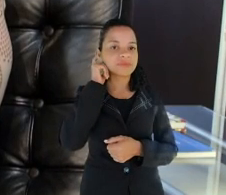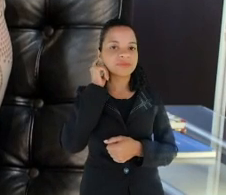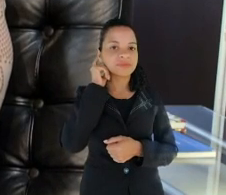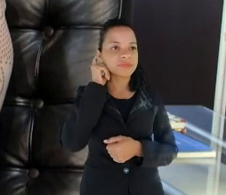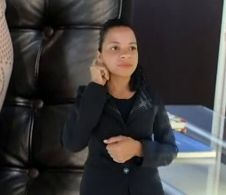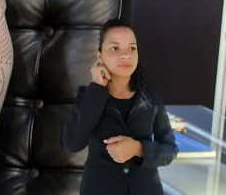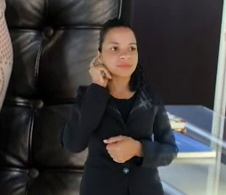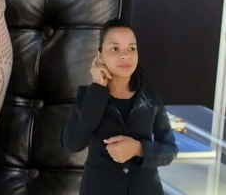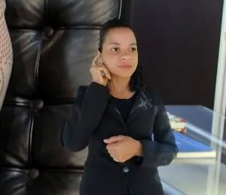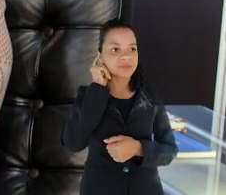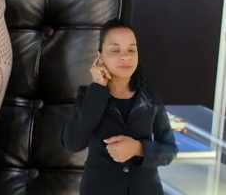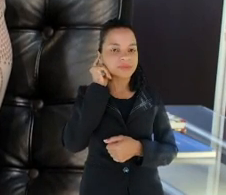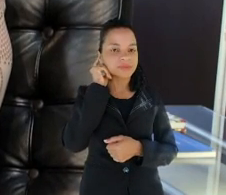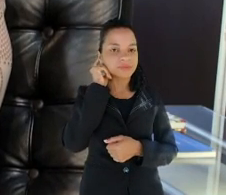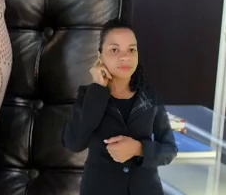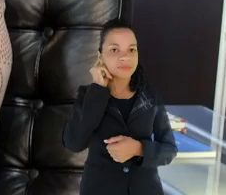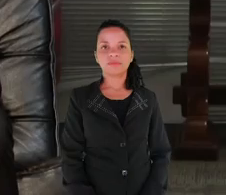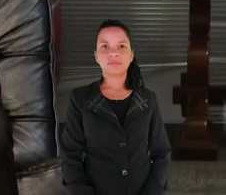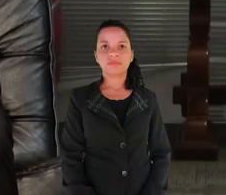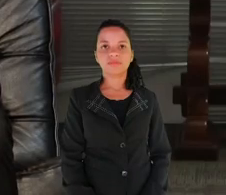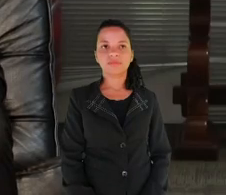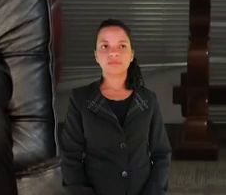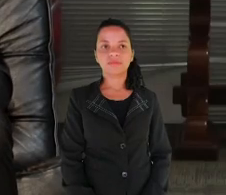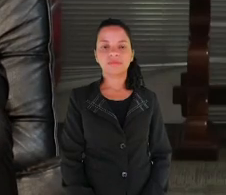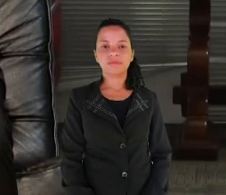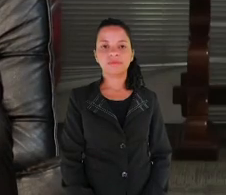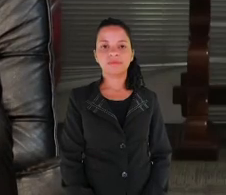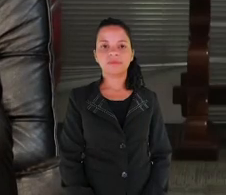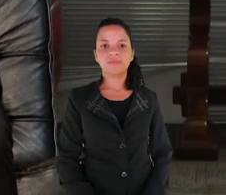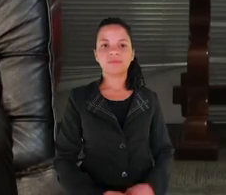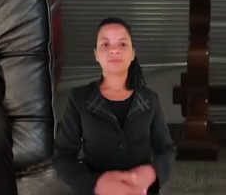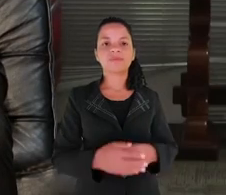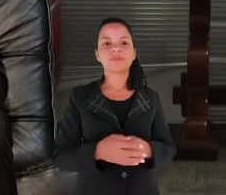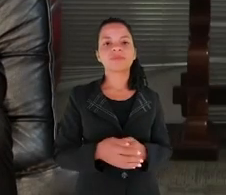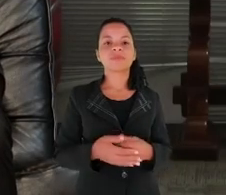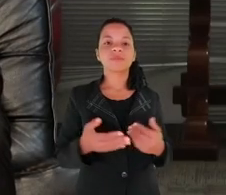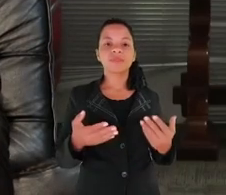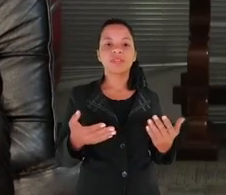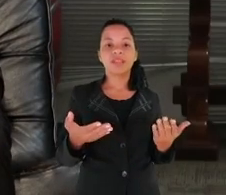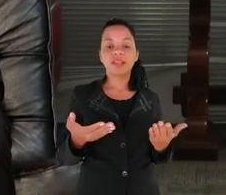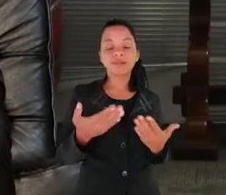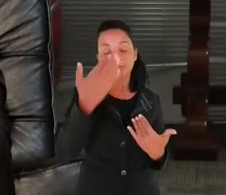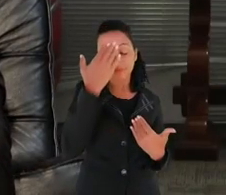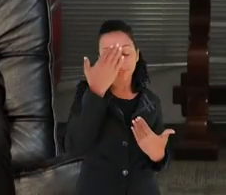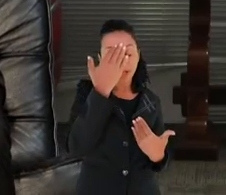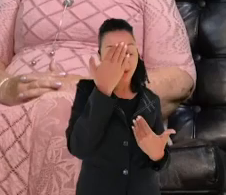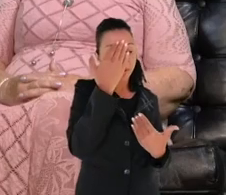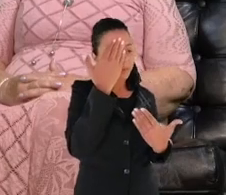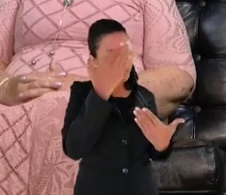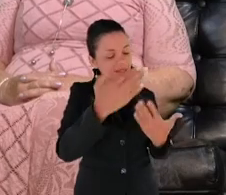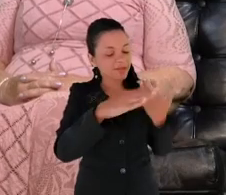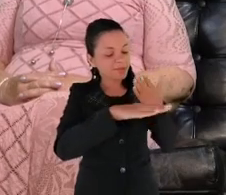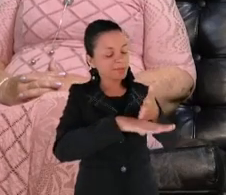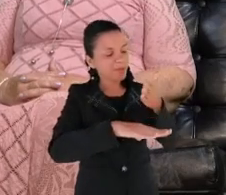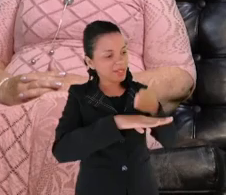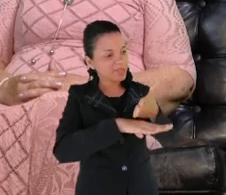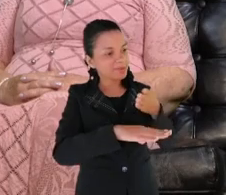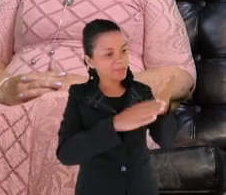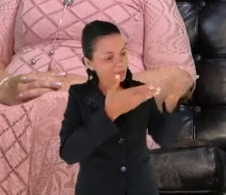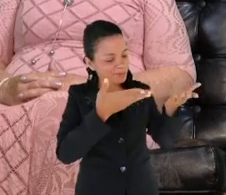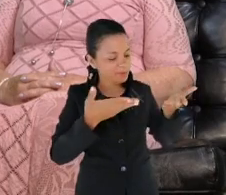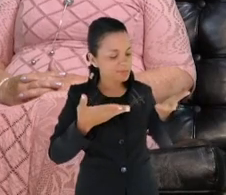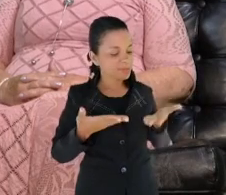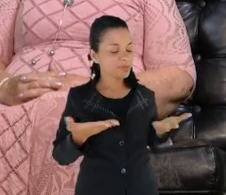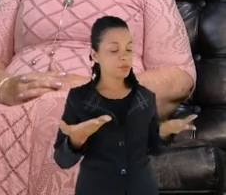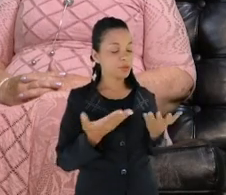Leituras, 60 Projetos Mapeados, a qual será lançada hoje. Agradecemos a sua participação, Dinorá, aqui nesse nosso